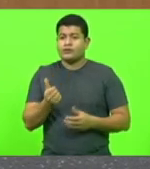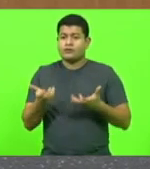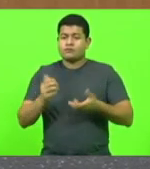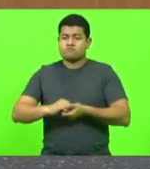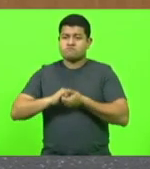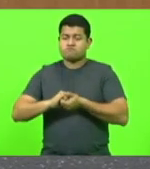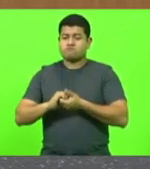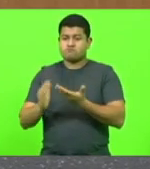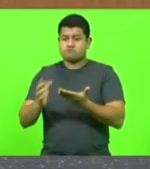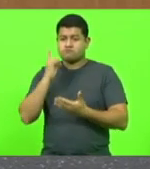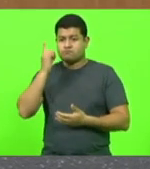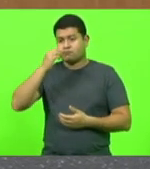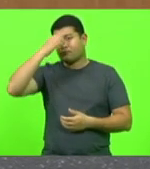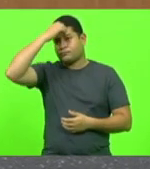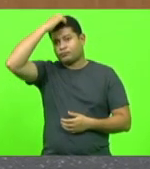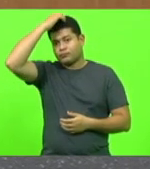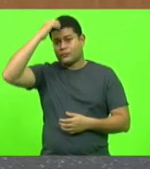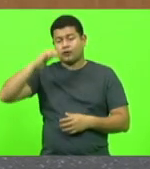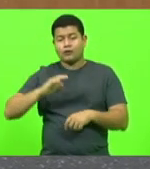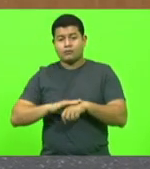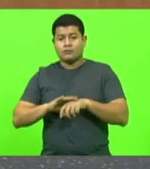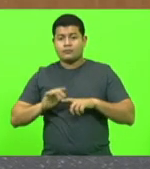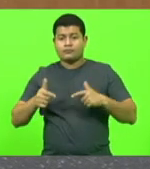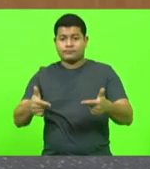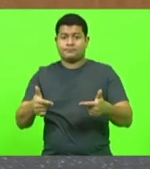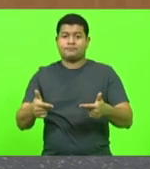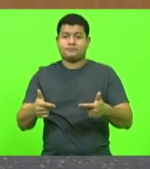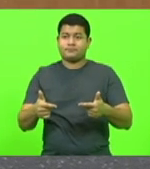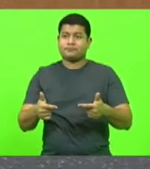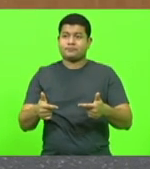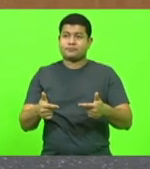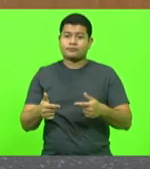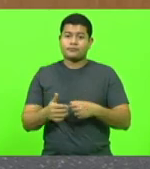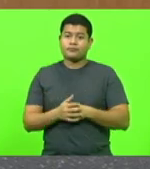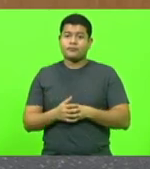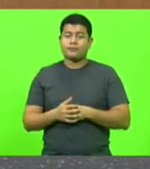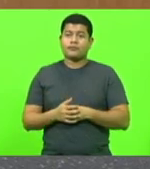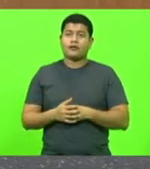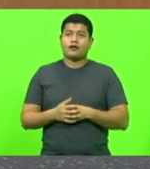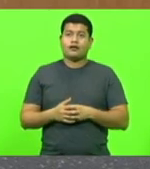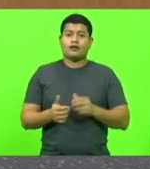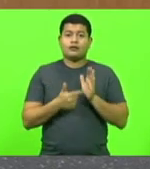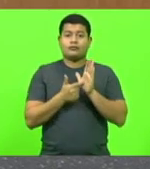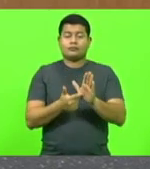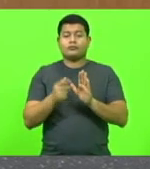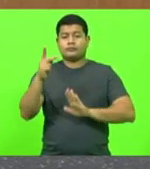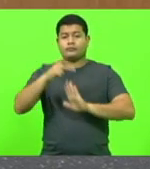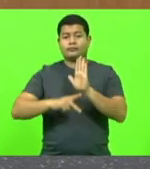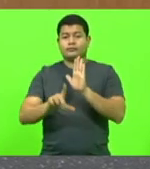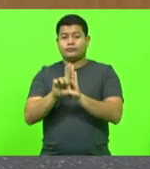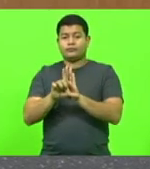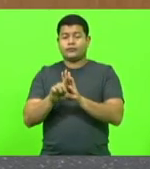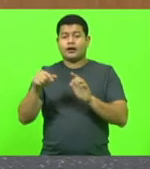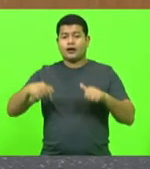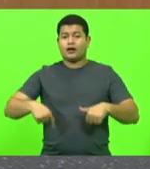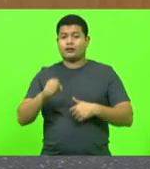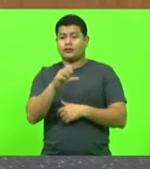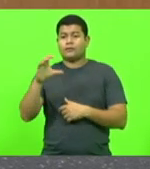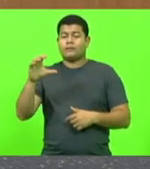deputado Mocelin pela iniciativa da apresentação desse projeto de lei em Santa